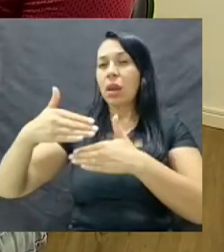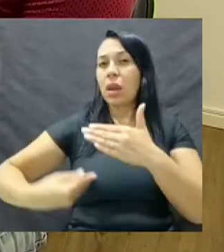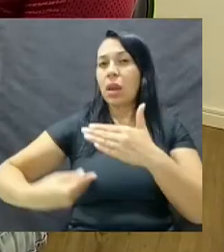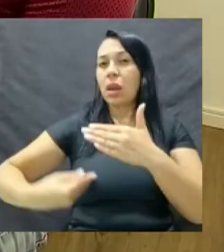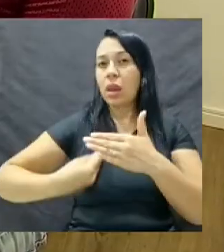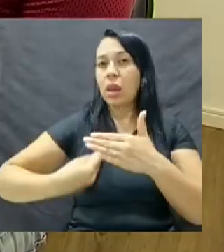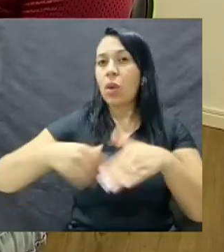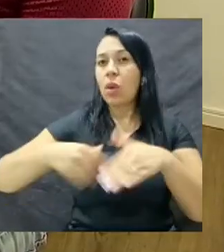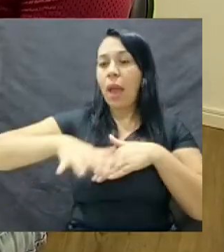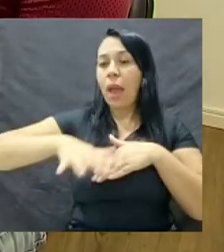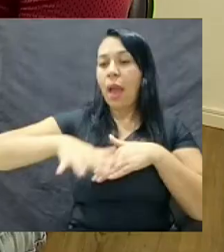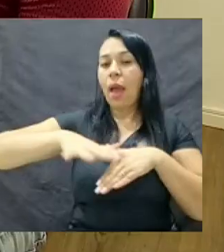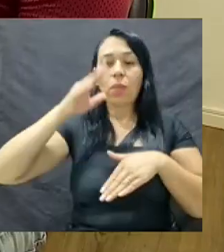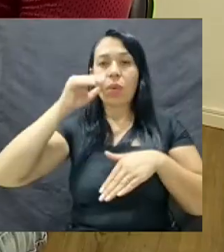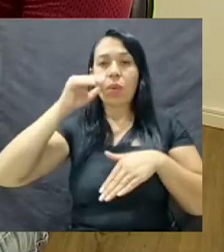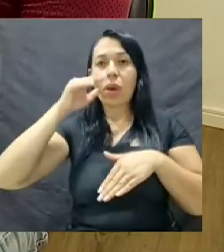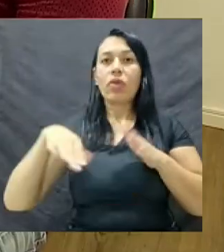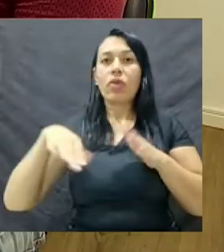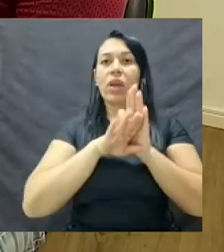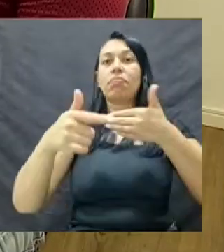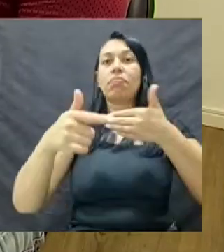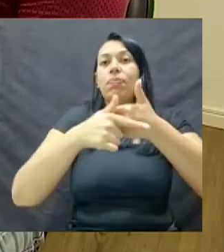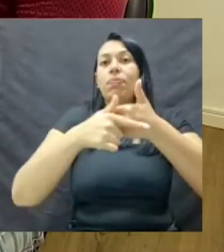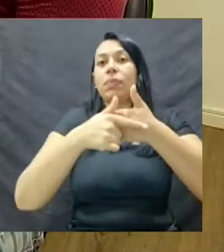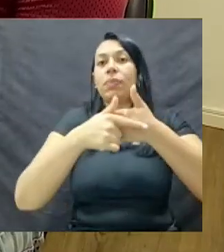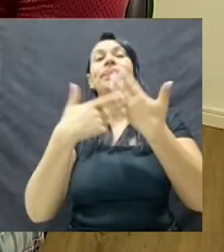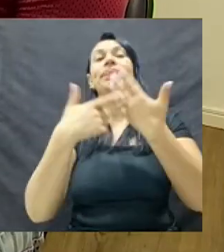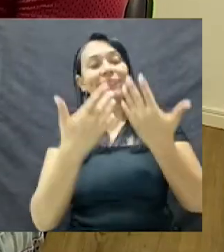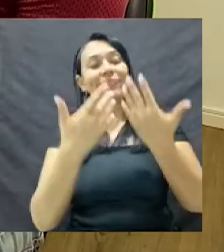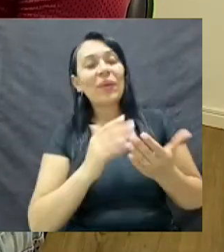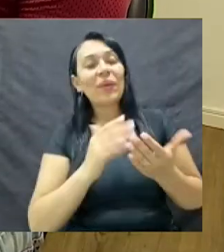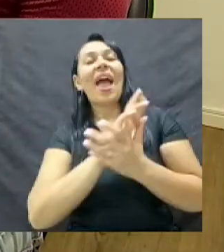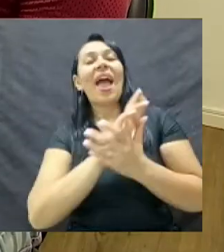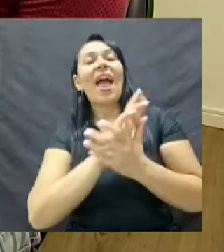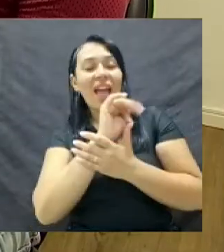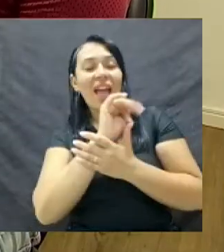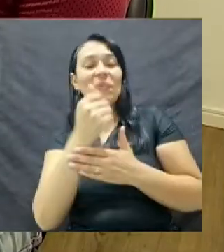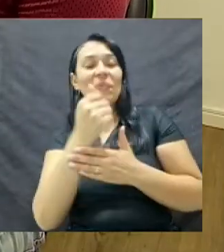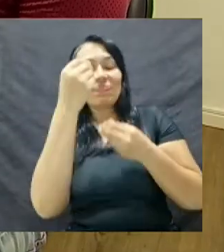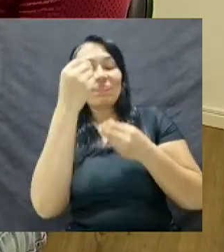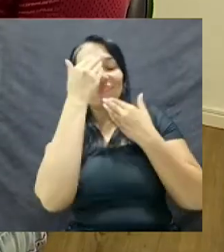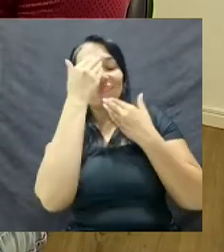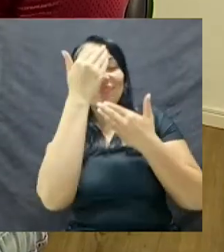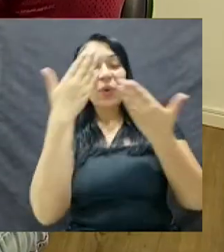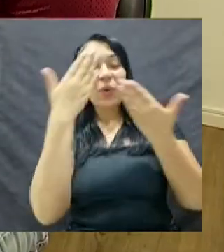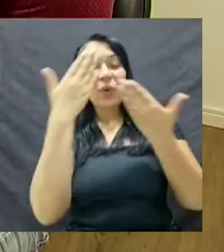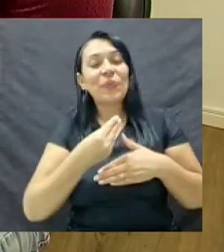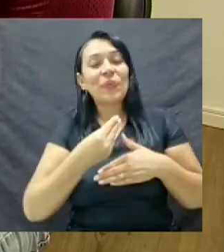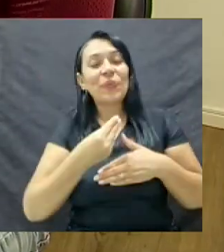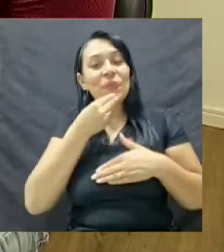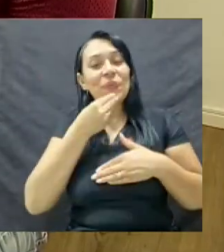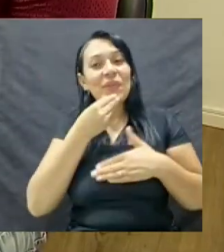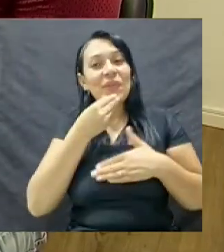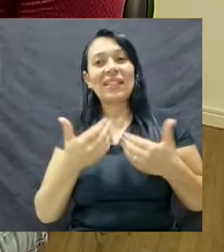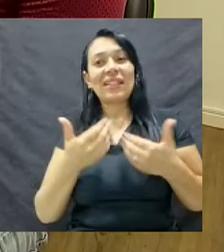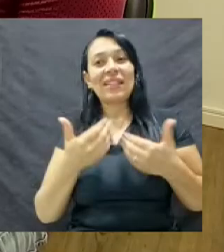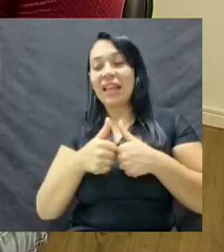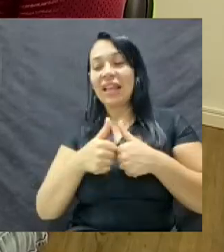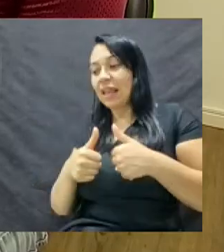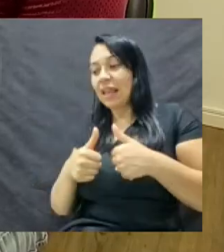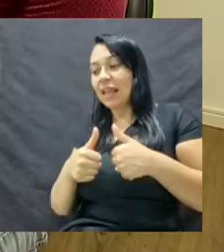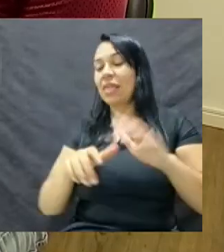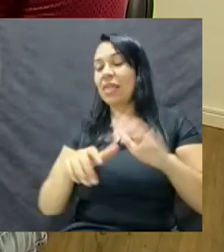Rafa, primeiramente quero agradecer a oportunidade de a TV Câmara abrir esse espaço para a gente contar um pouco de como que é o